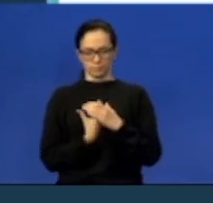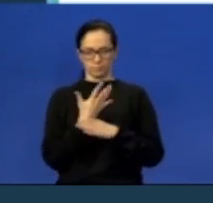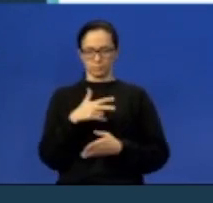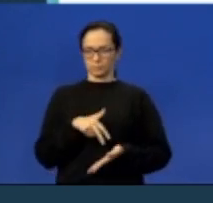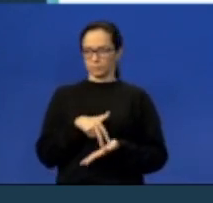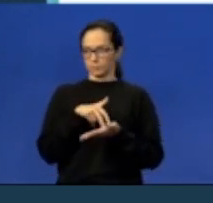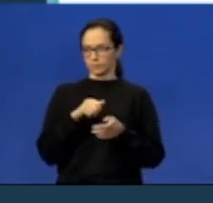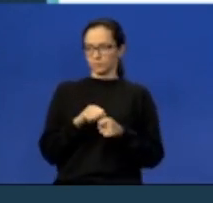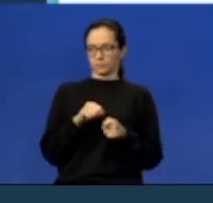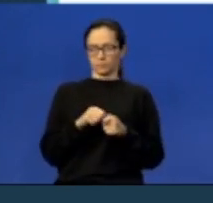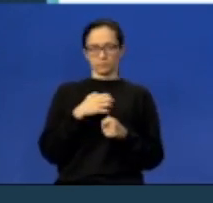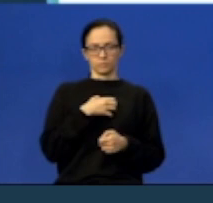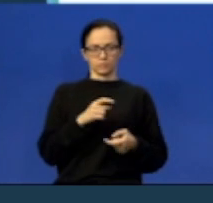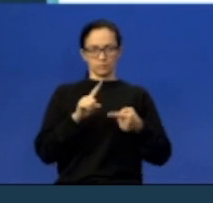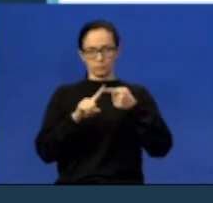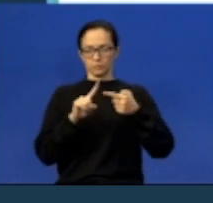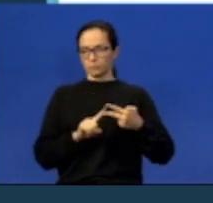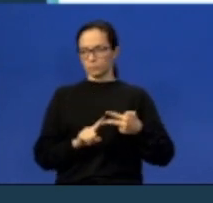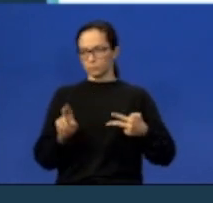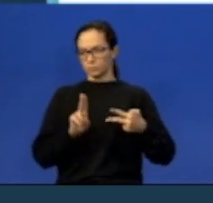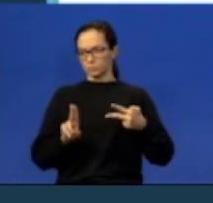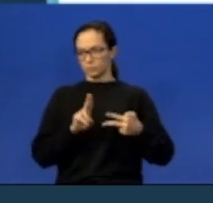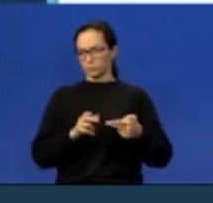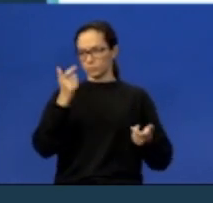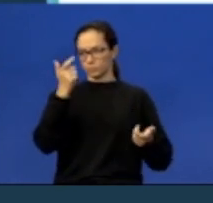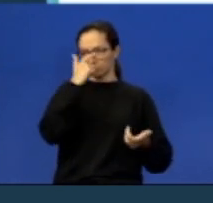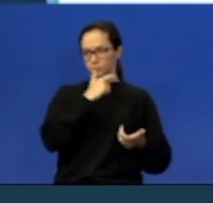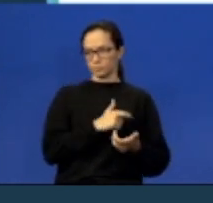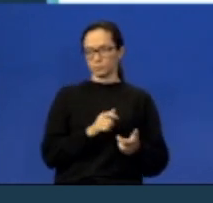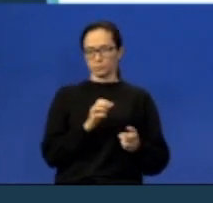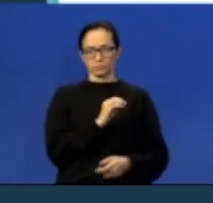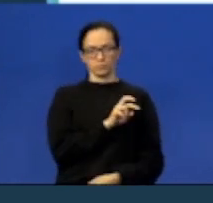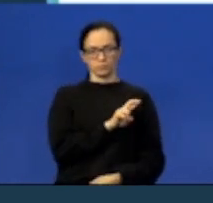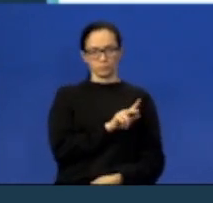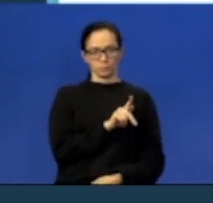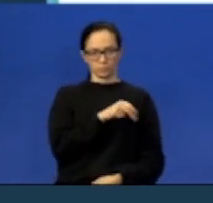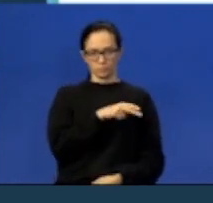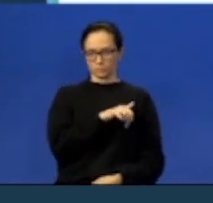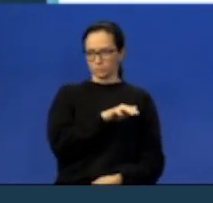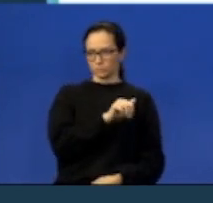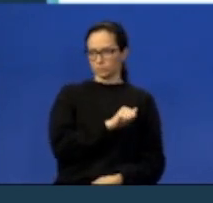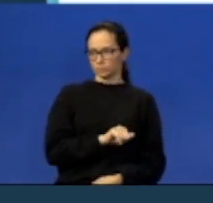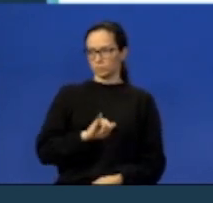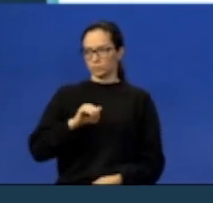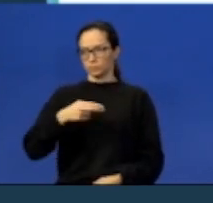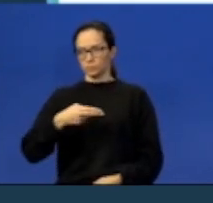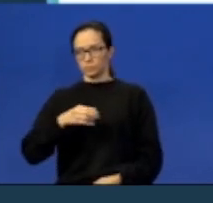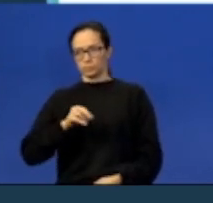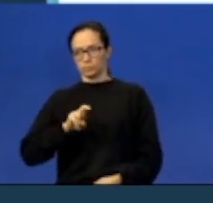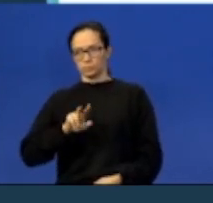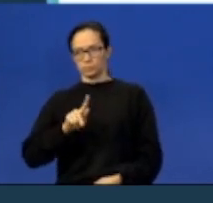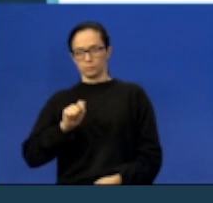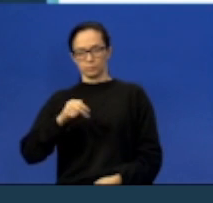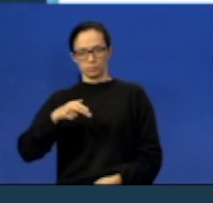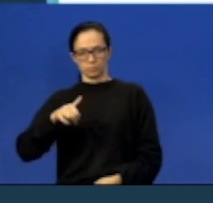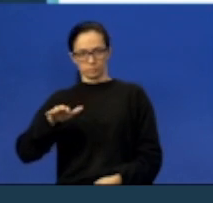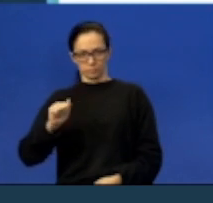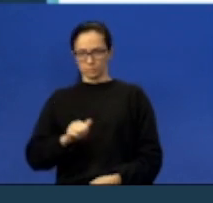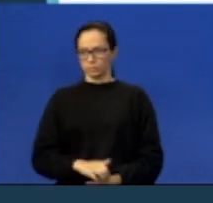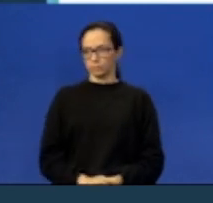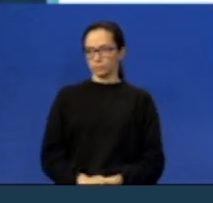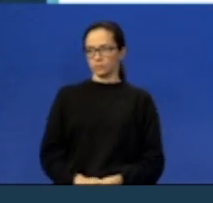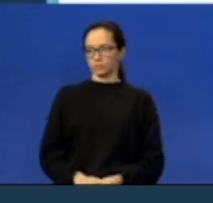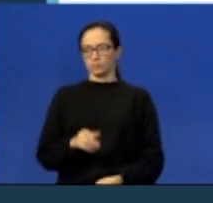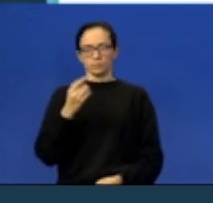verdade, por dois tipos de matrizes, que é a matriz orgânica e a matriz inorgânica. A matriz orgânica ela é formada por colágeno, e é